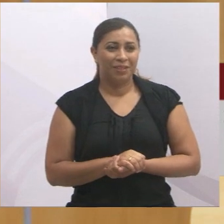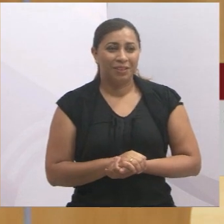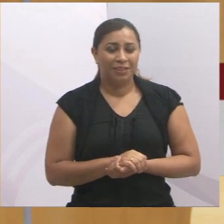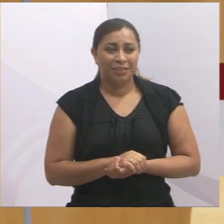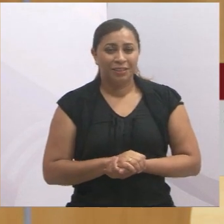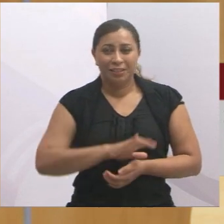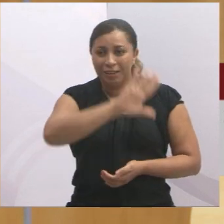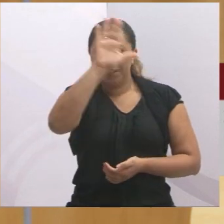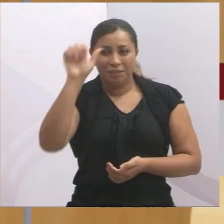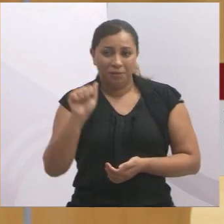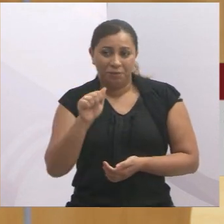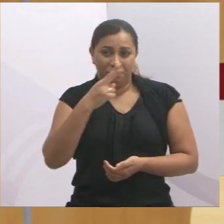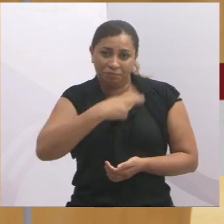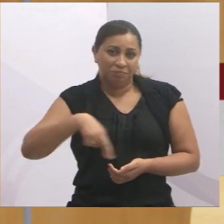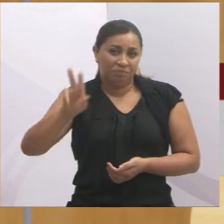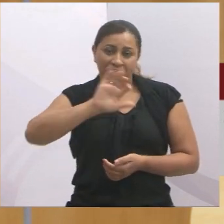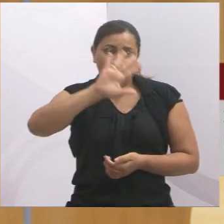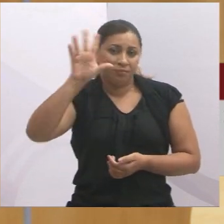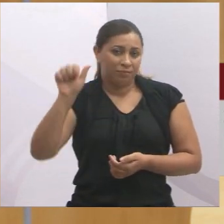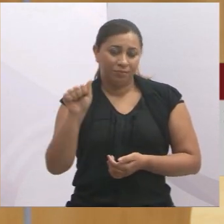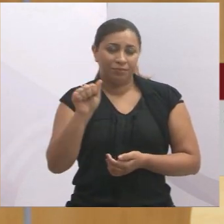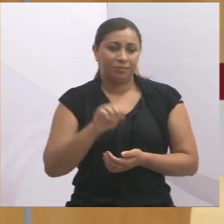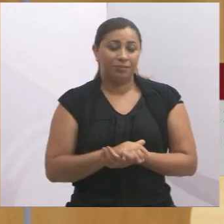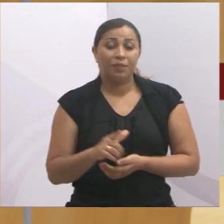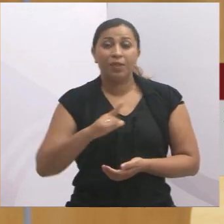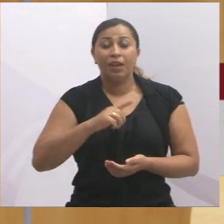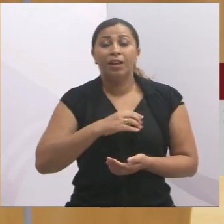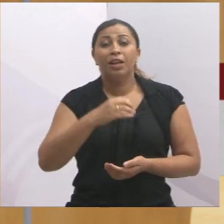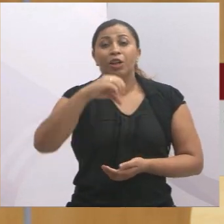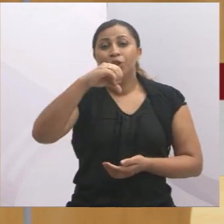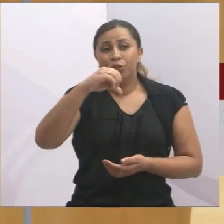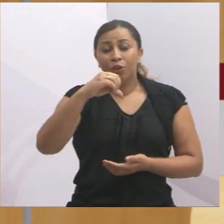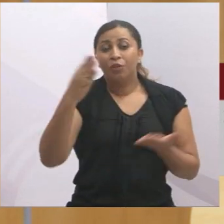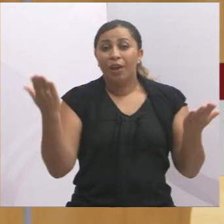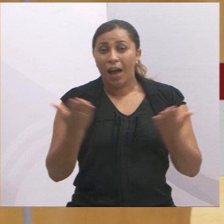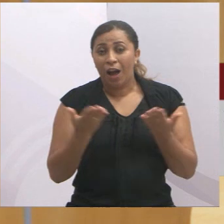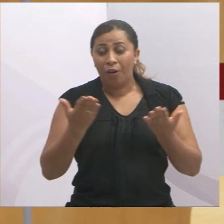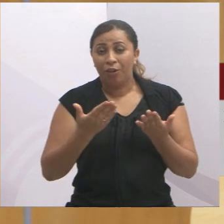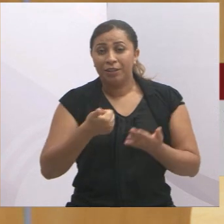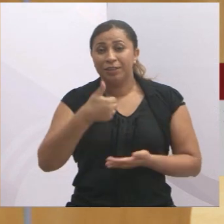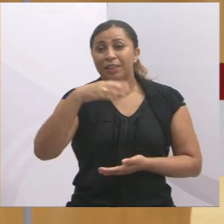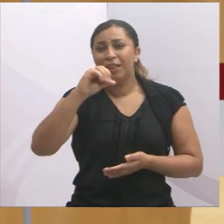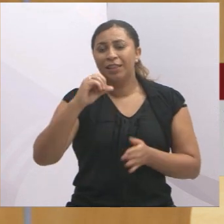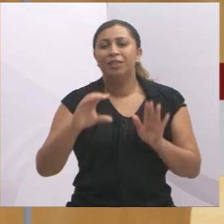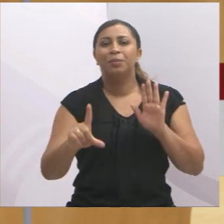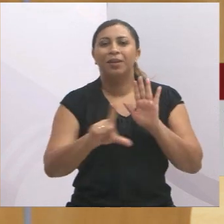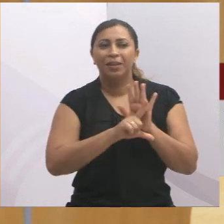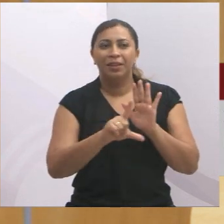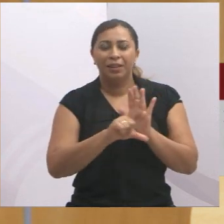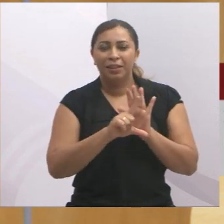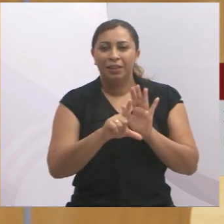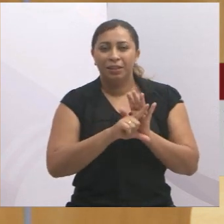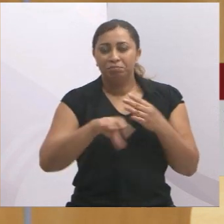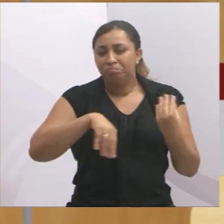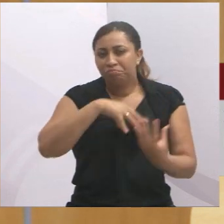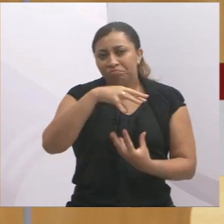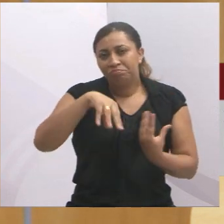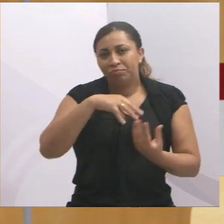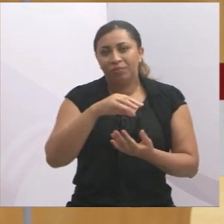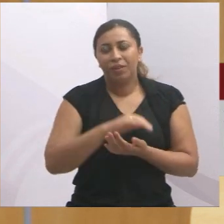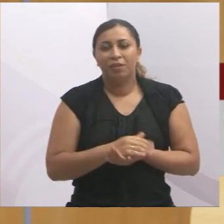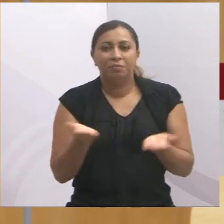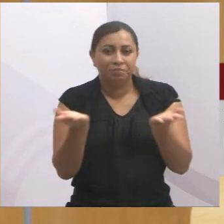africanas, assim, né? E temos 9, com essa será a 10ª lei, que envolve